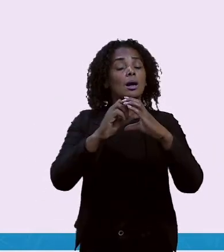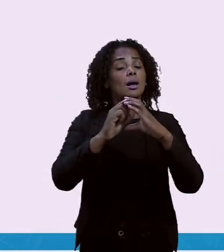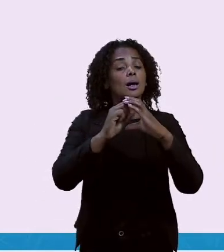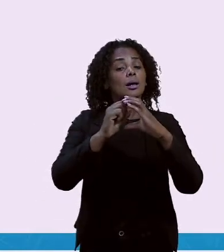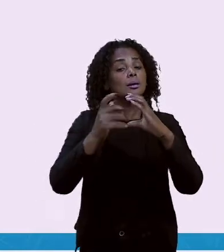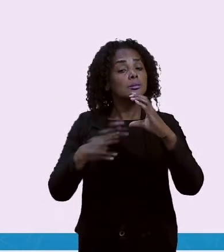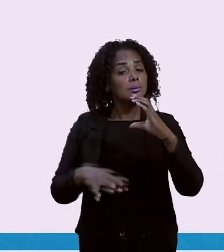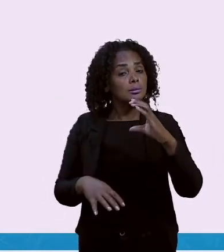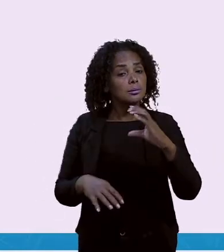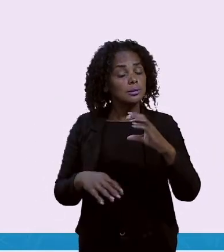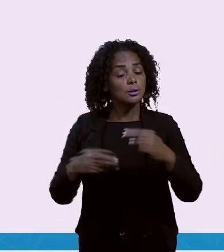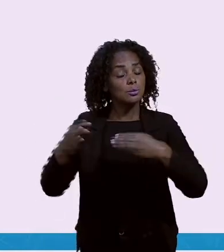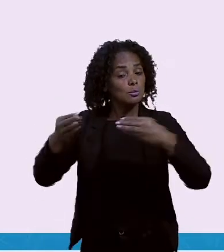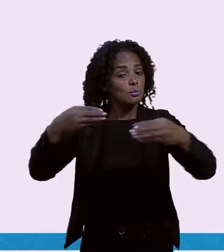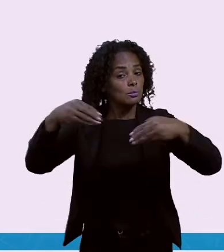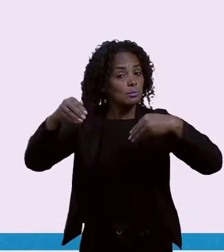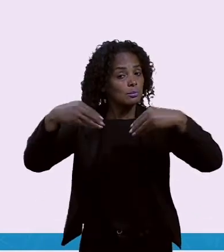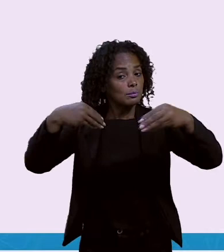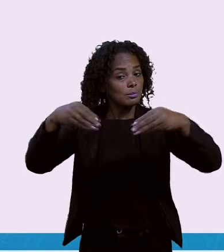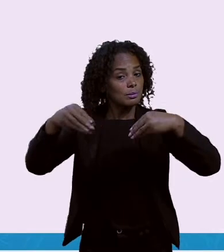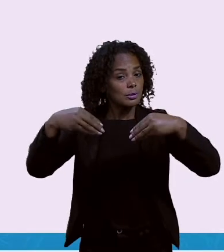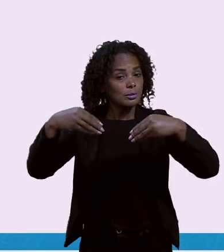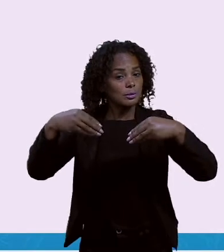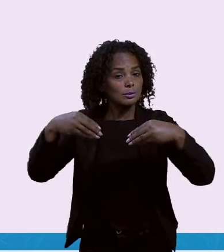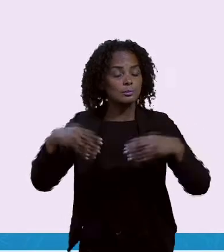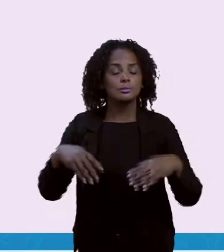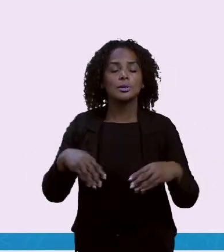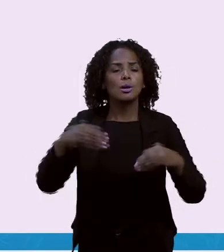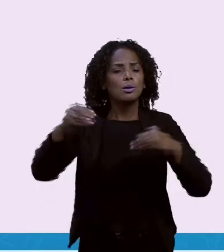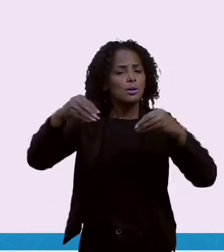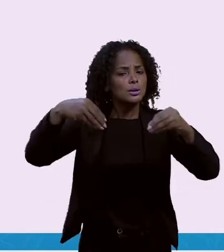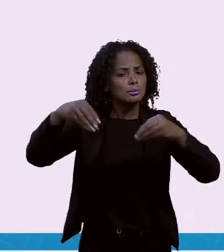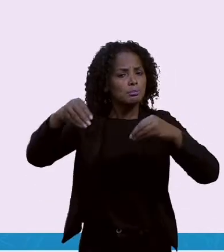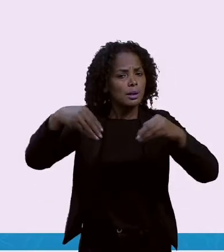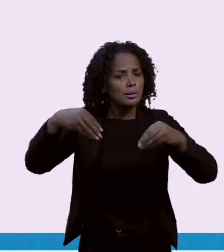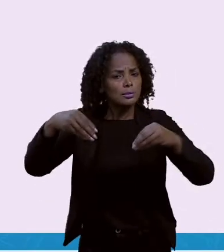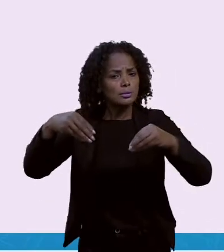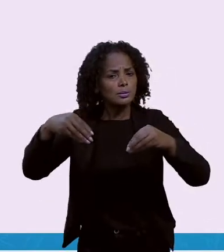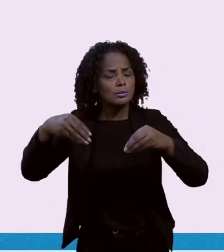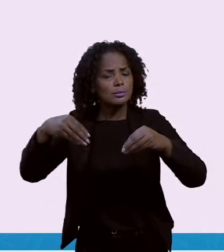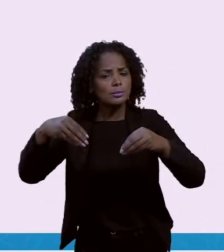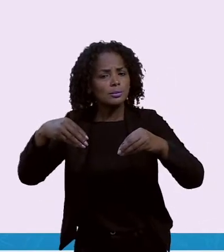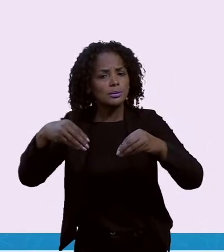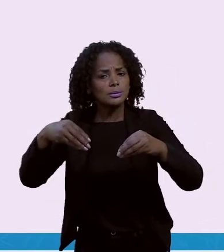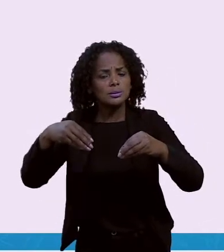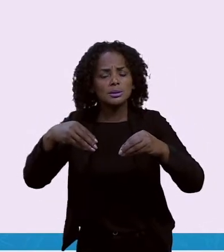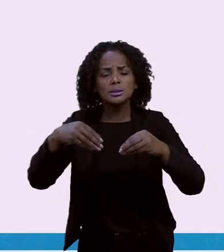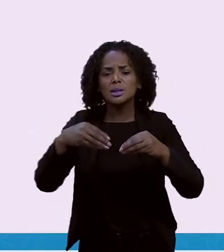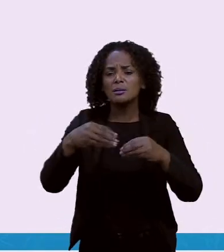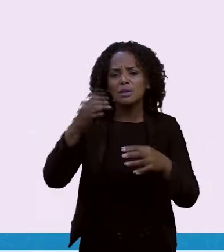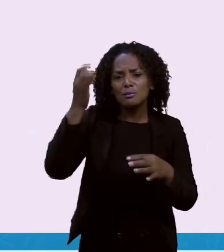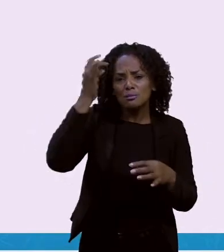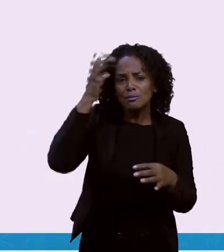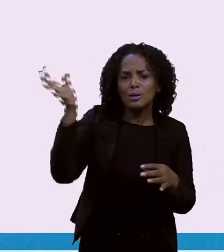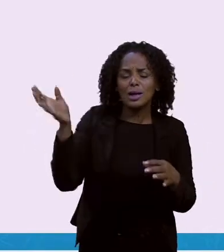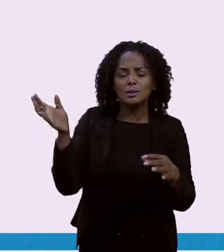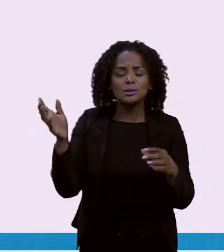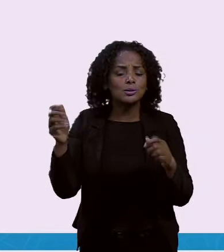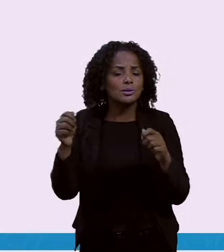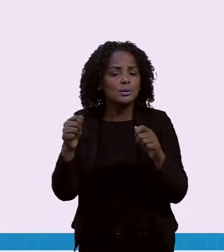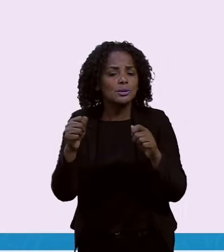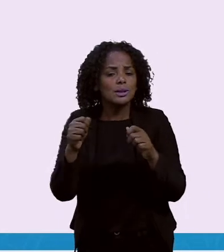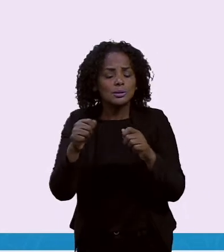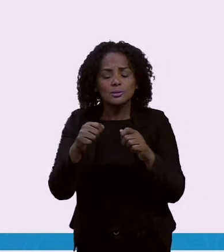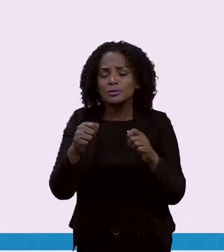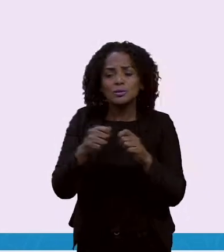plástico. Os plásticos são materiais fáceis de processar.